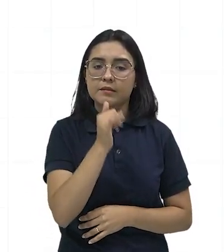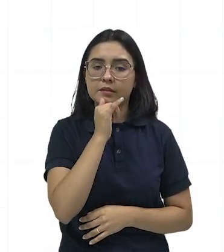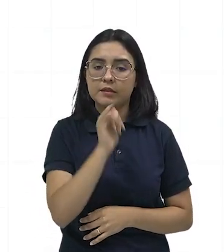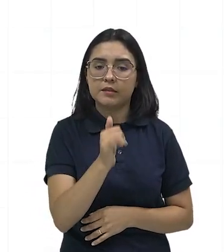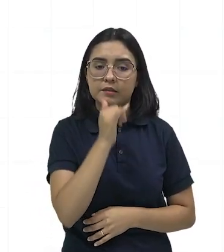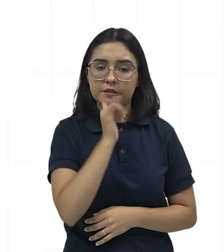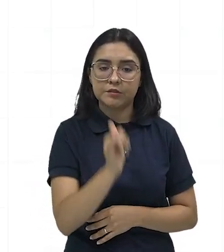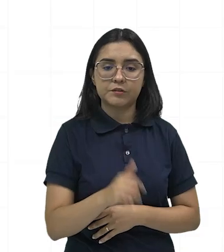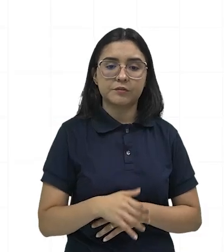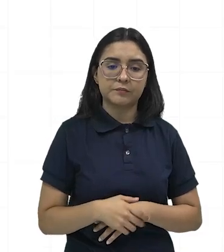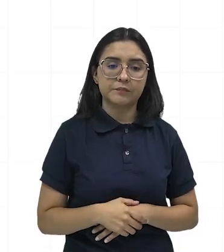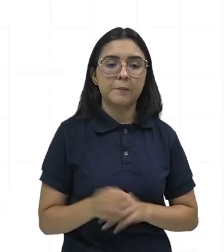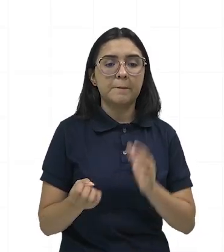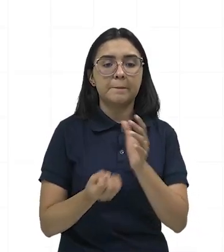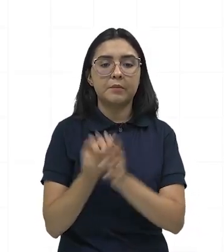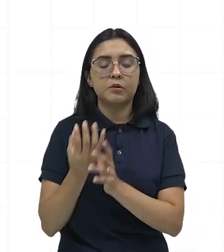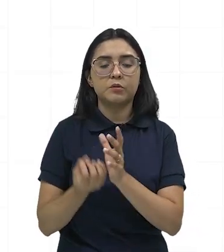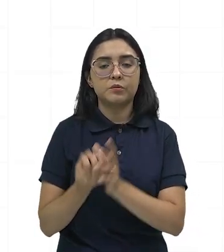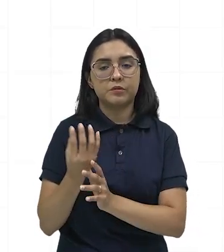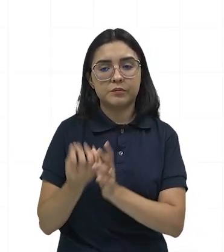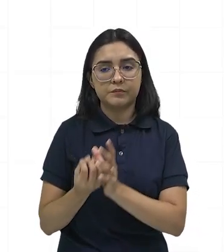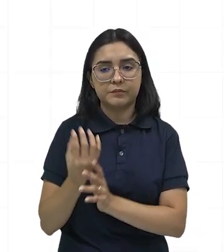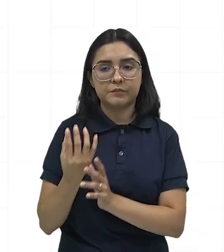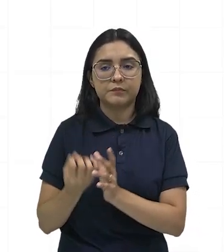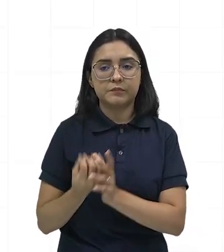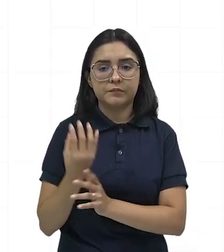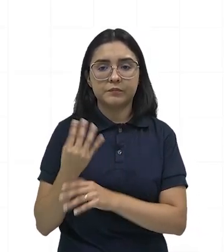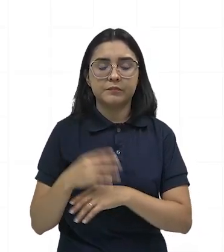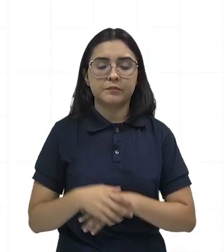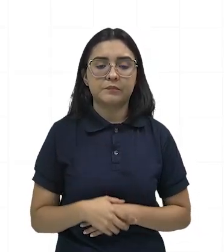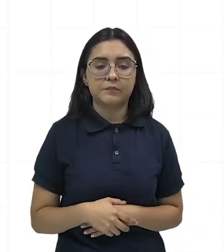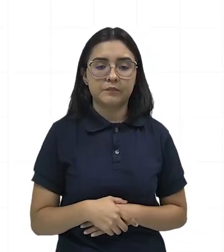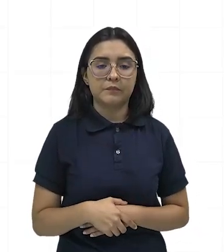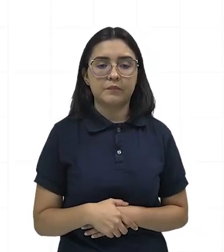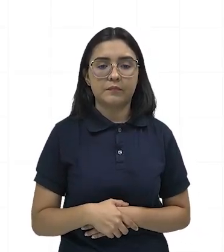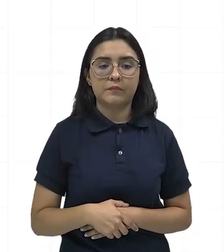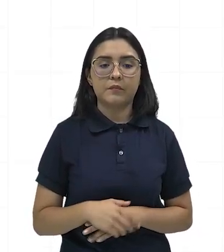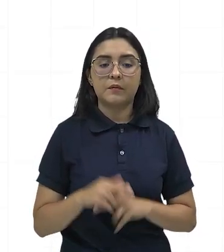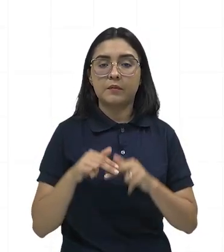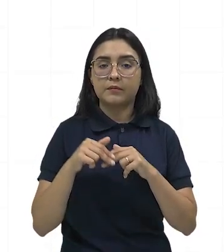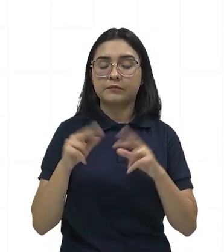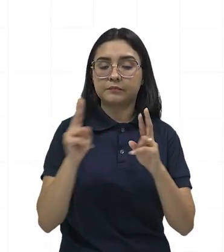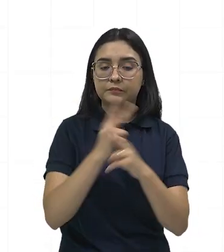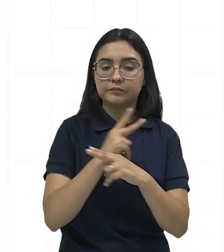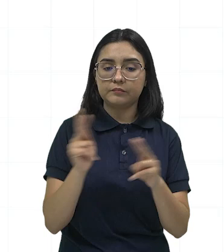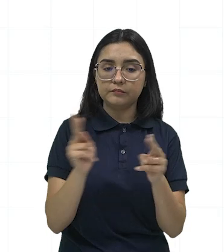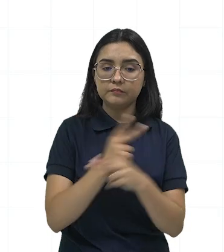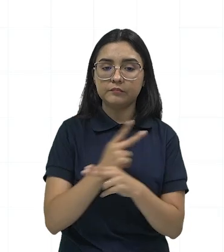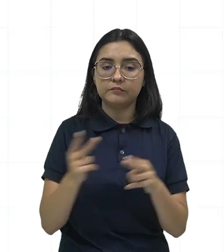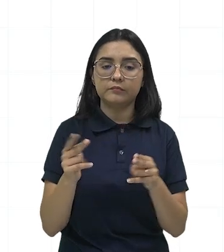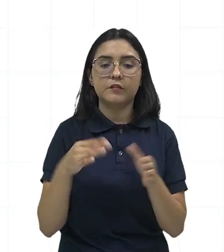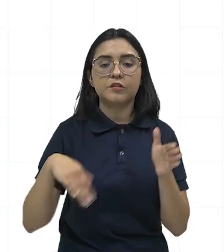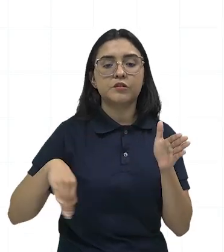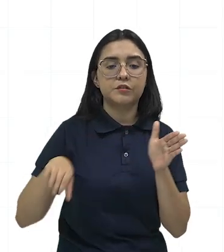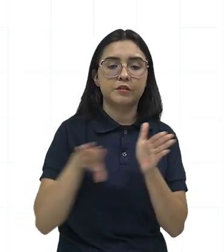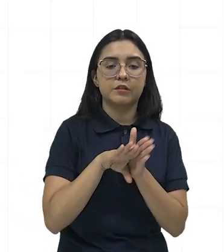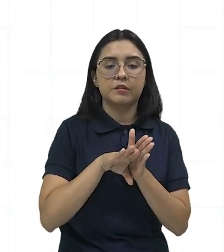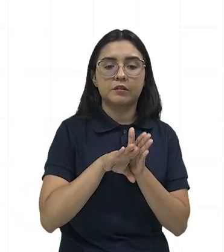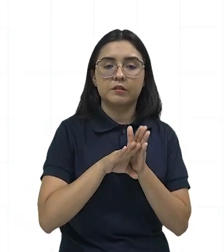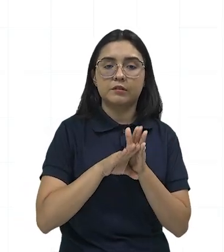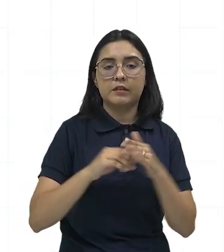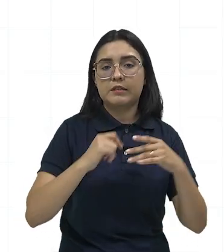energia gerada, essa eletricidade gerada a partir do vento, vai chegar, ó,